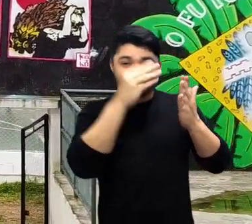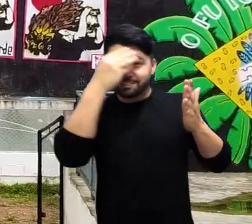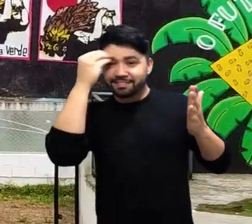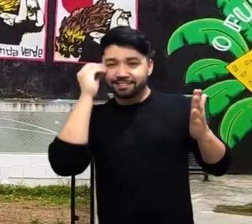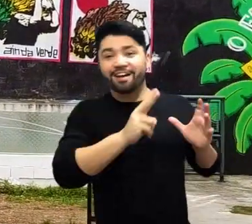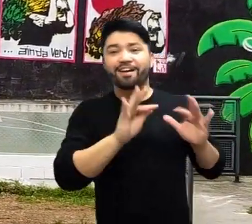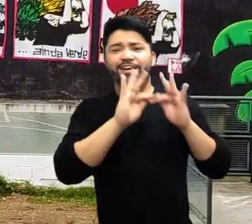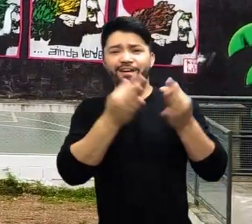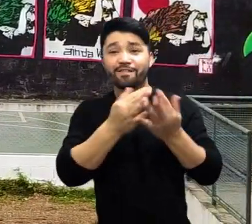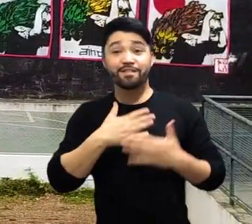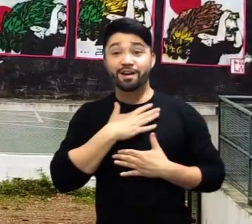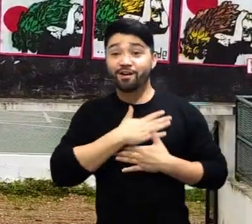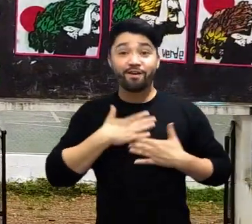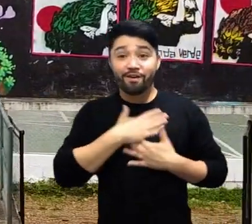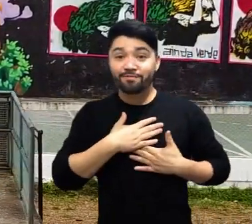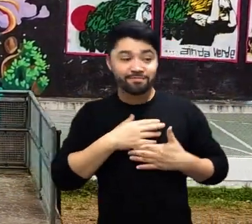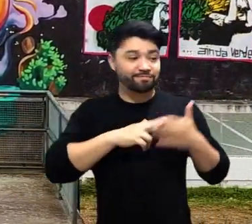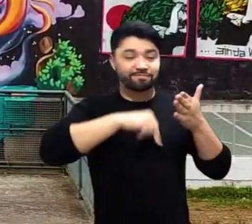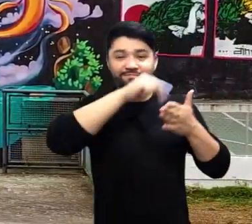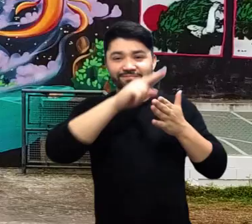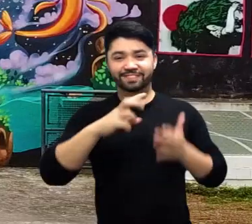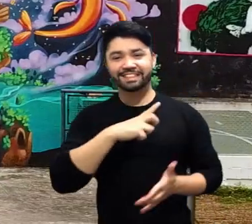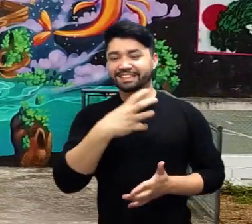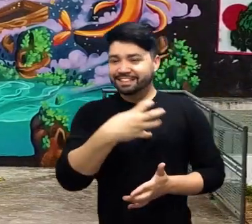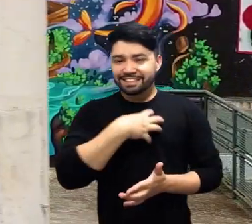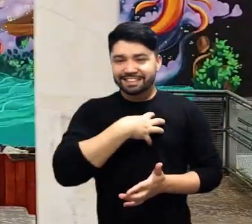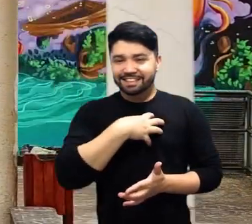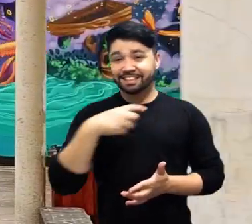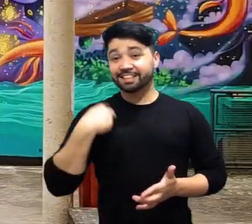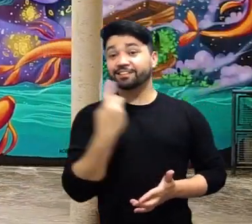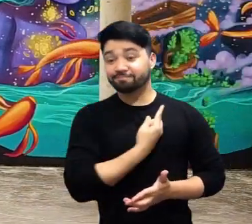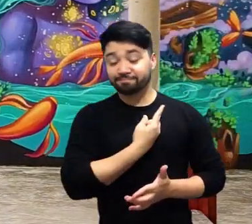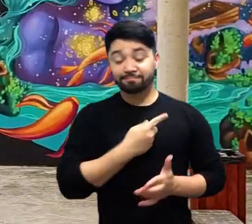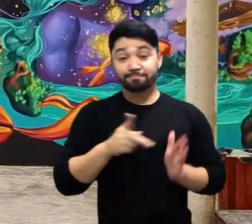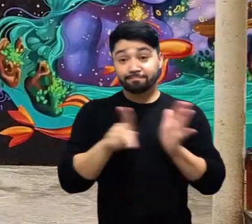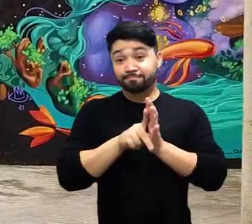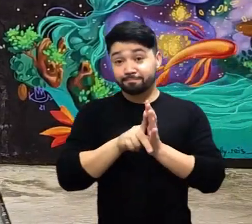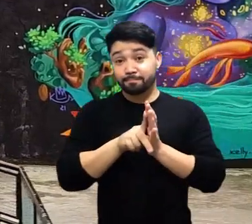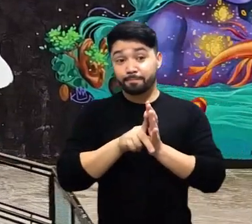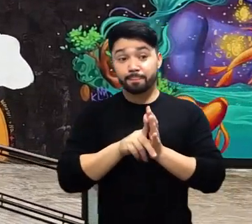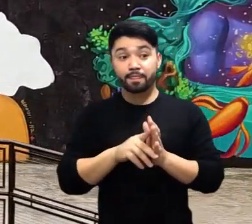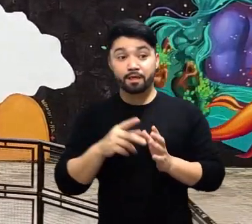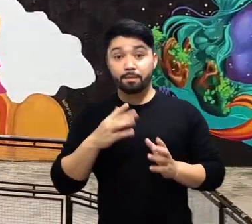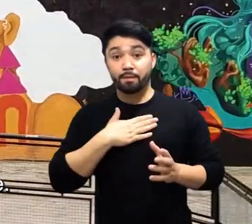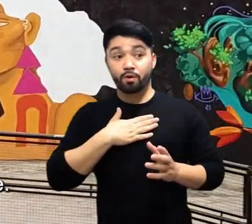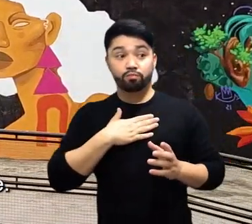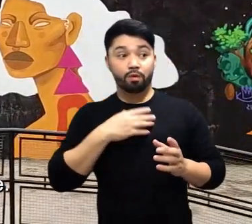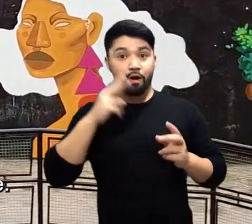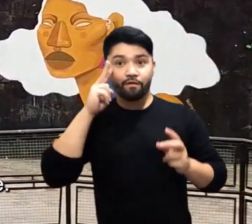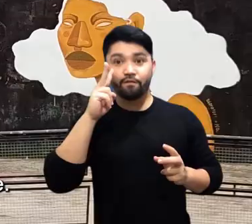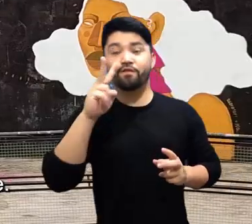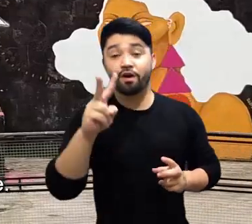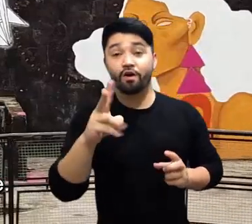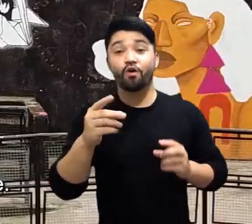esses detalhes. Eu acho que os desenhos têm tanto sentimento nosso, né, pra mim, né, no meu ponto de vista, como